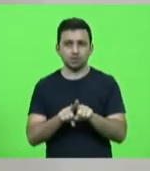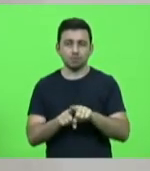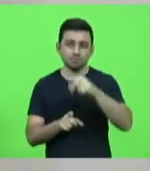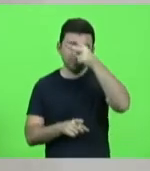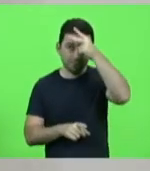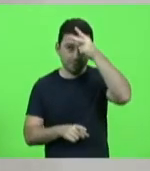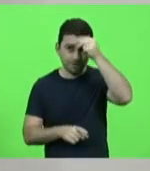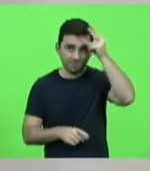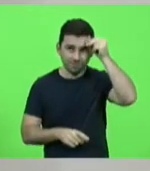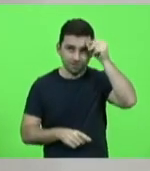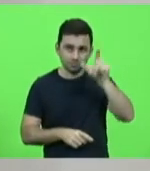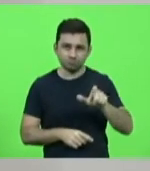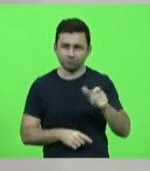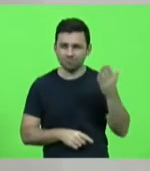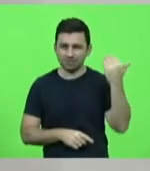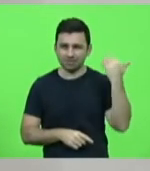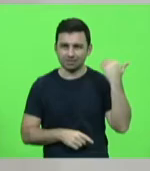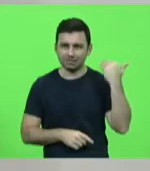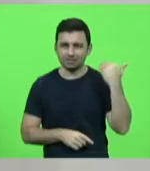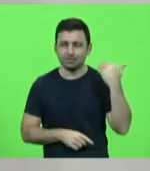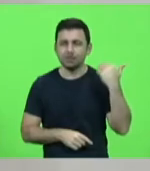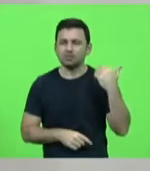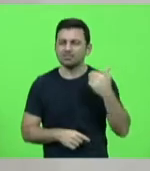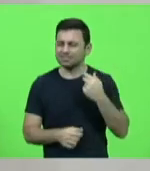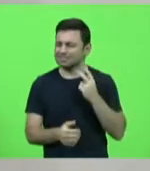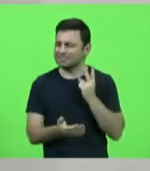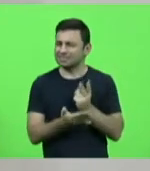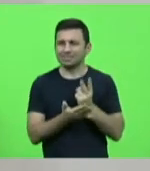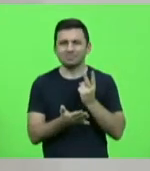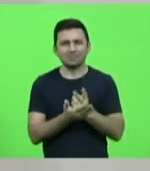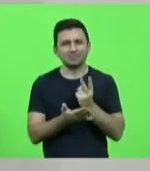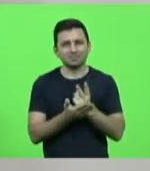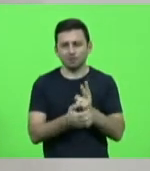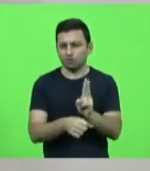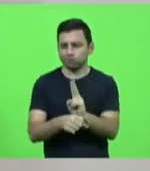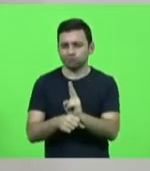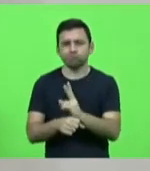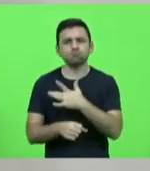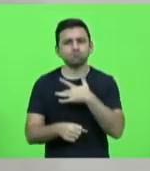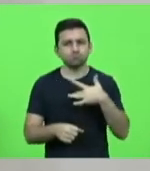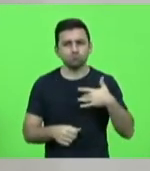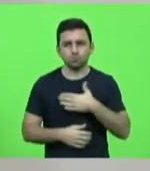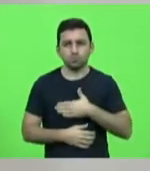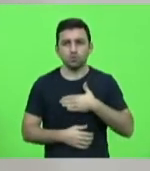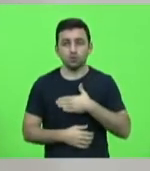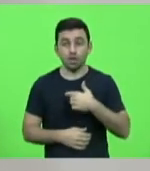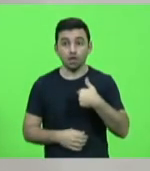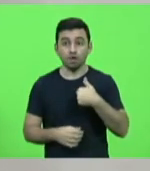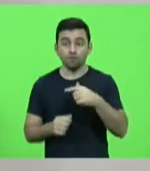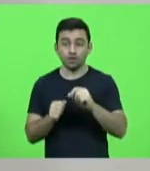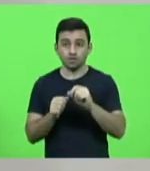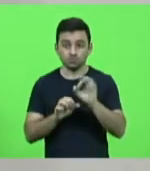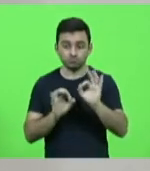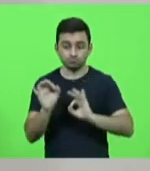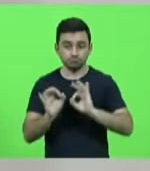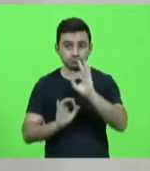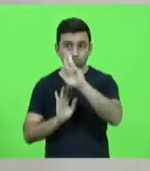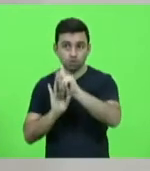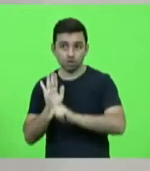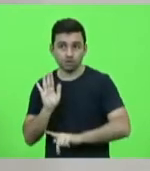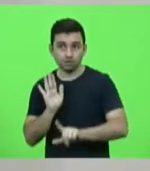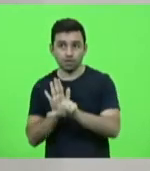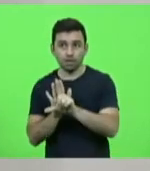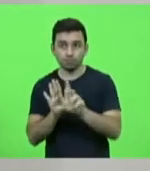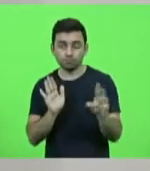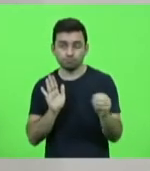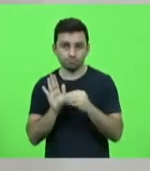prefeito, sempre foi cuidar da saúde. E ontem eu protocolei um projeto de lei aqui nessa casa, e